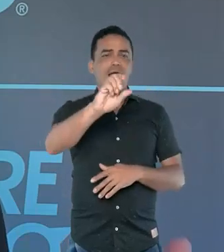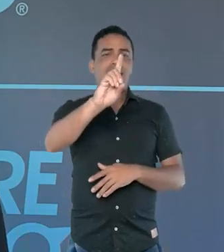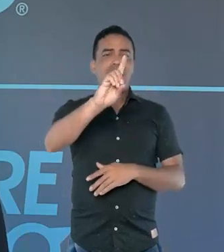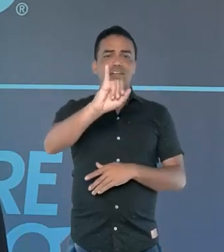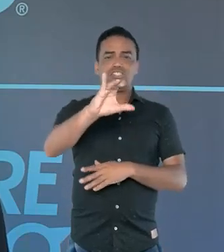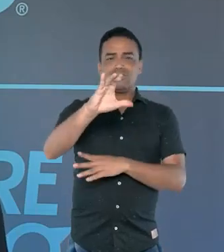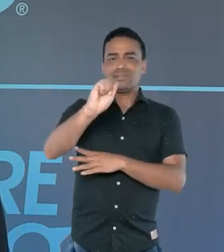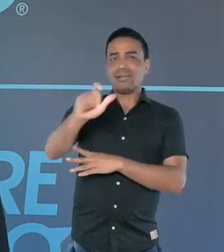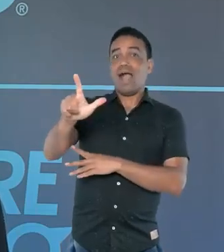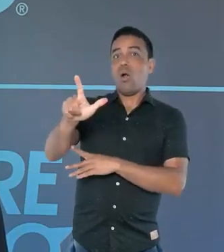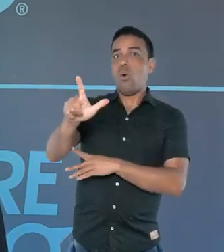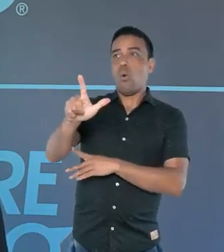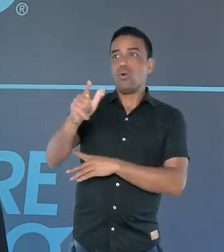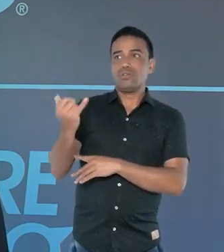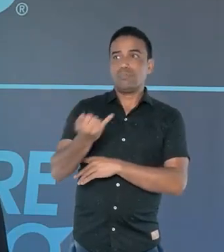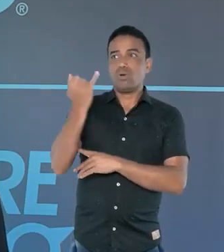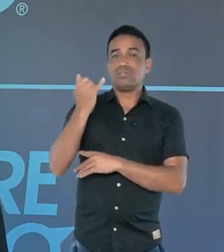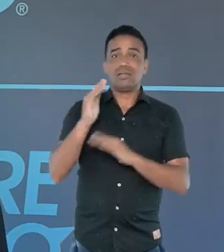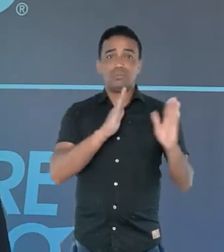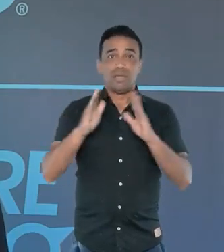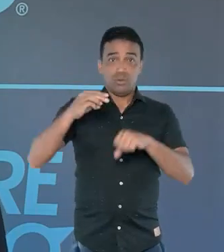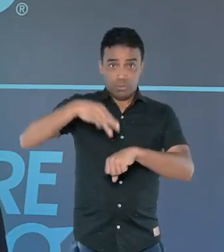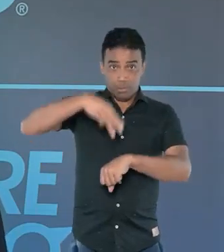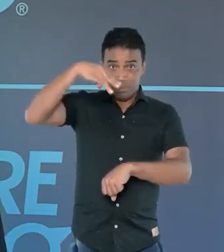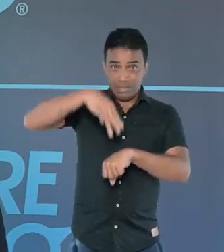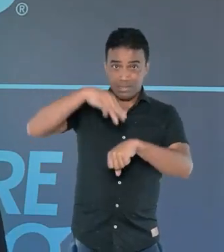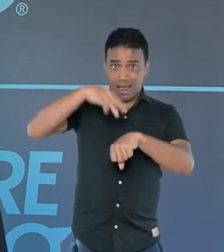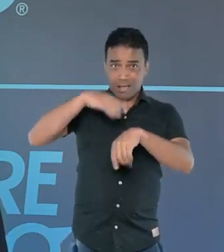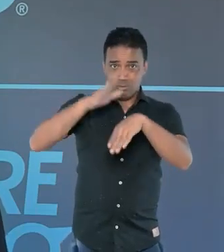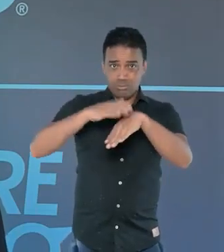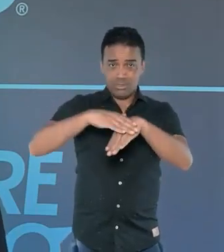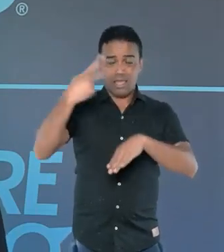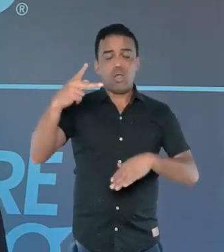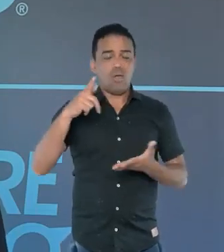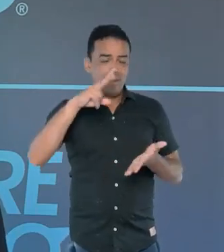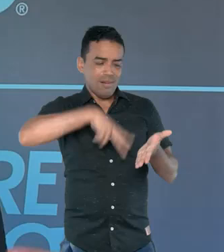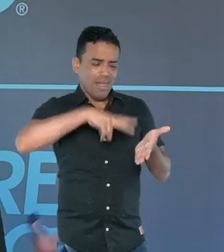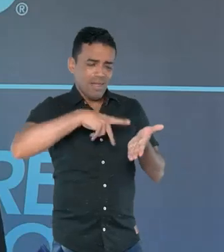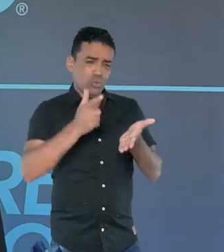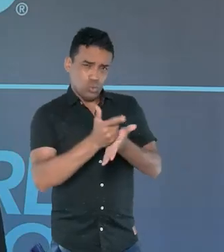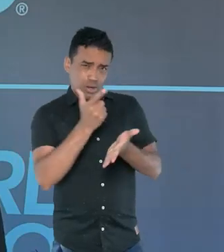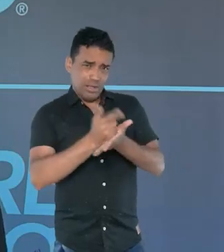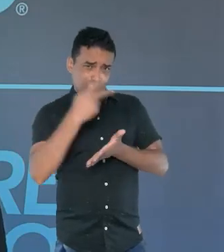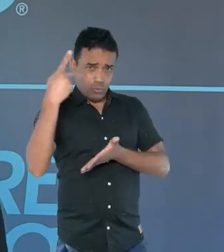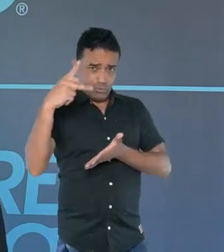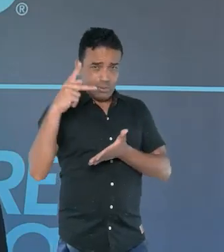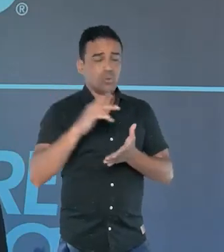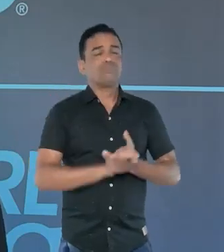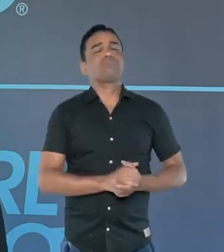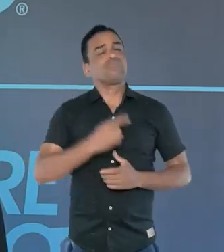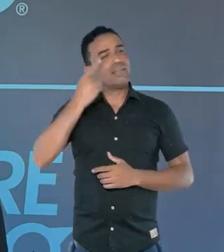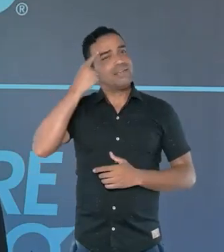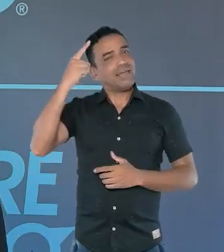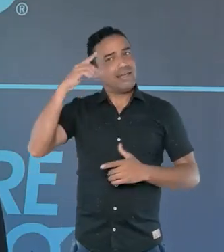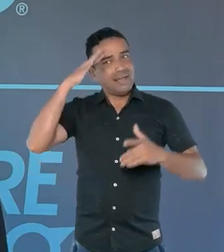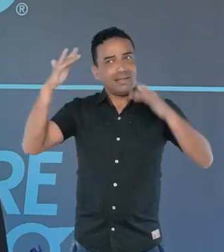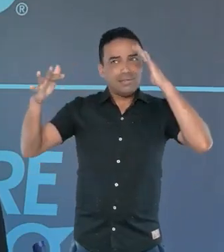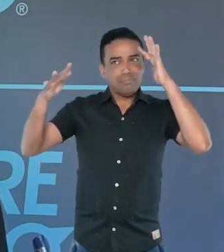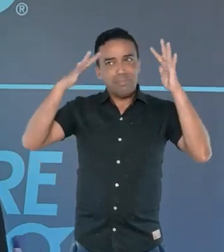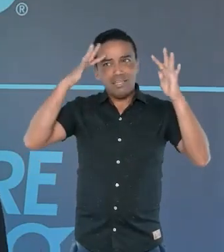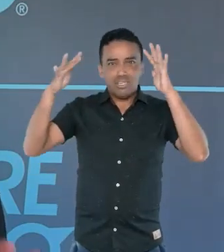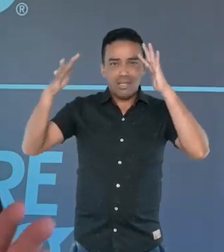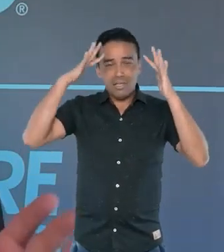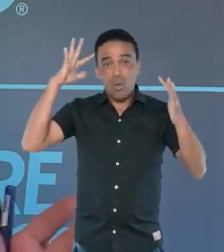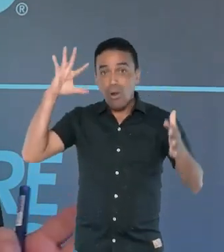importante durante o seu mestrado. Aí, lendo o seu livro, essa ideia da imaginação,